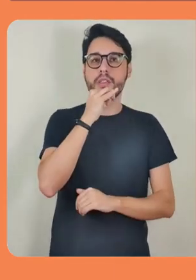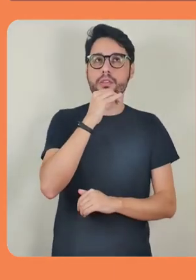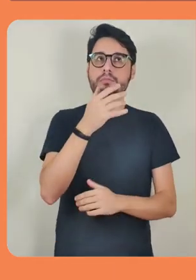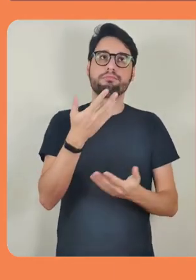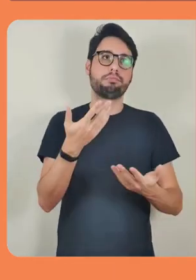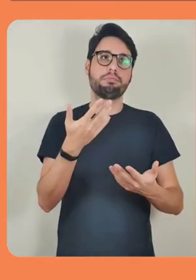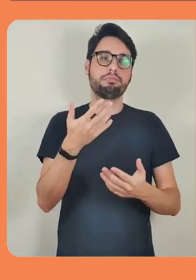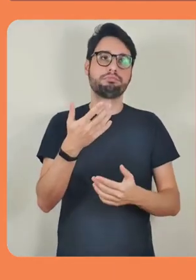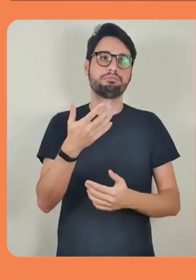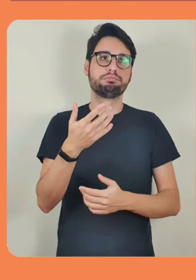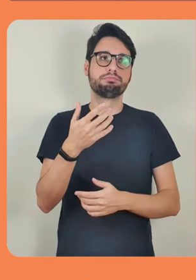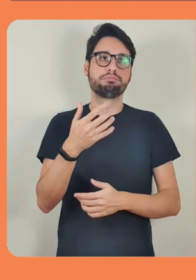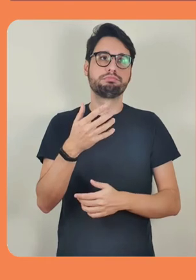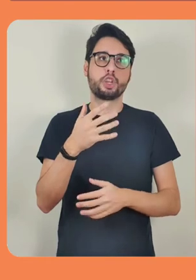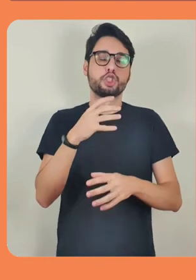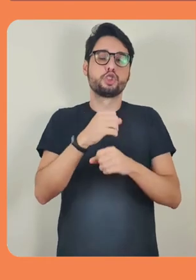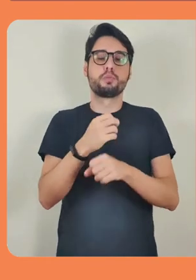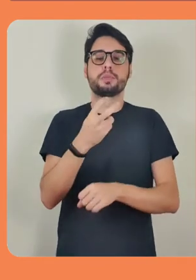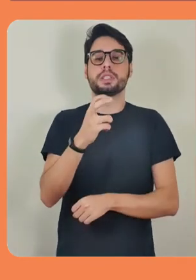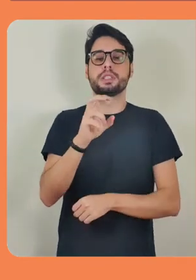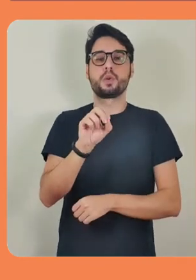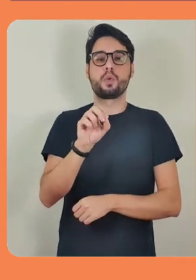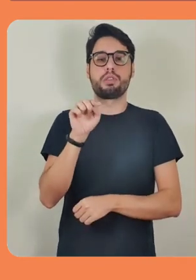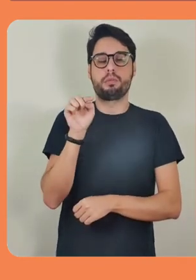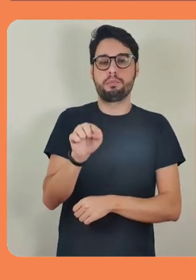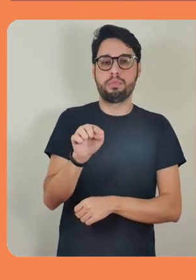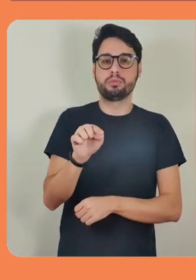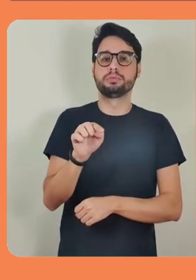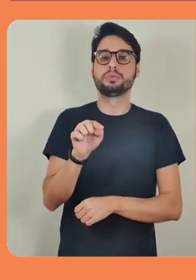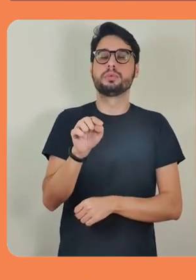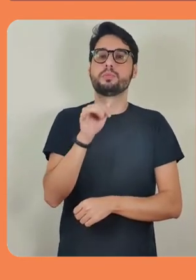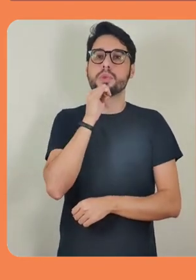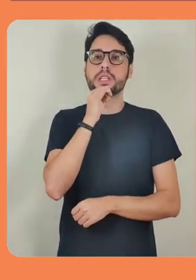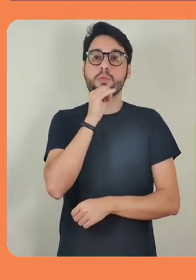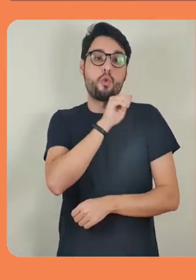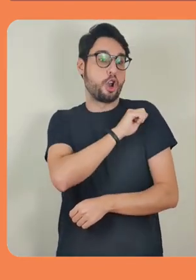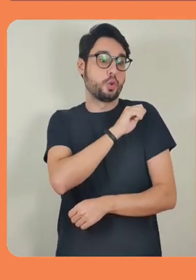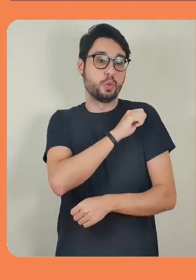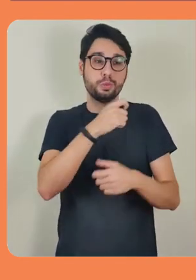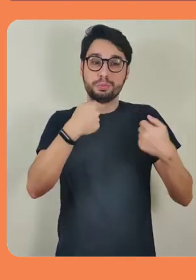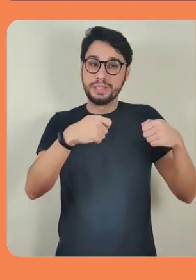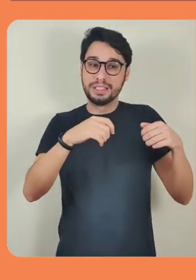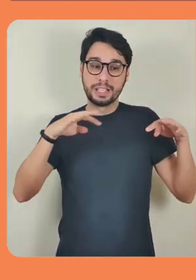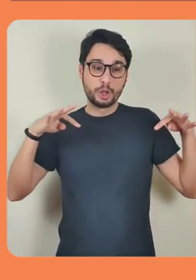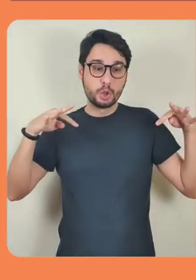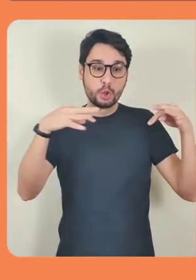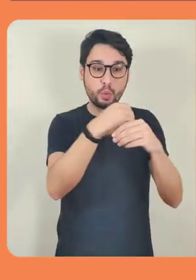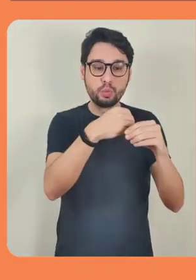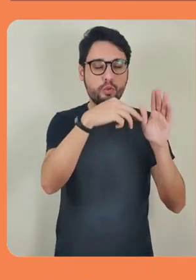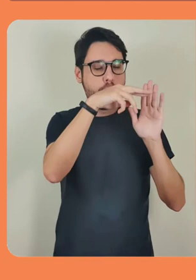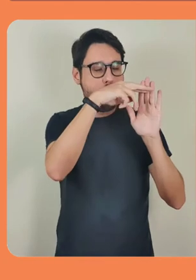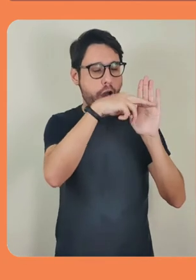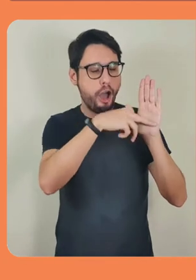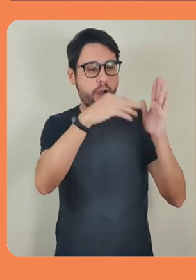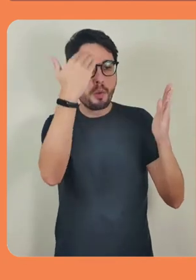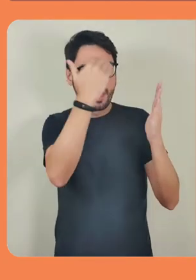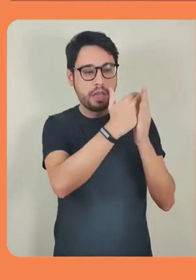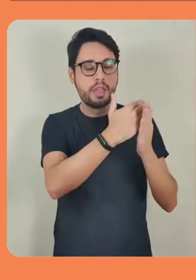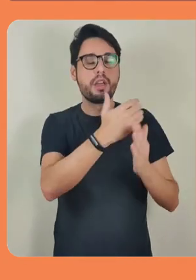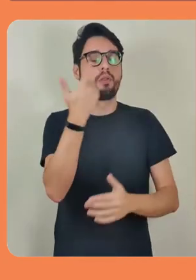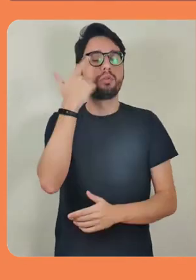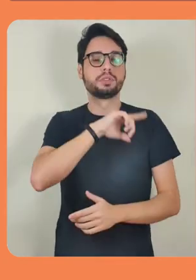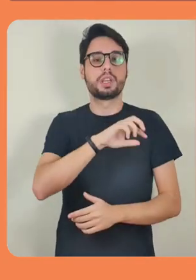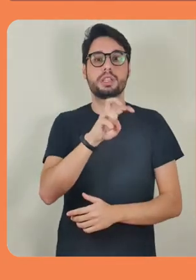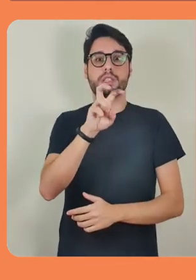então agora vamos criar uma regra que vale 50 pontos em que ele precisa todas as